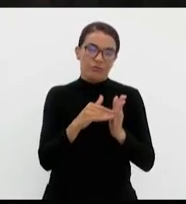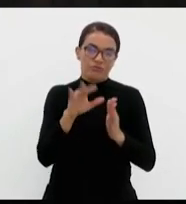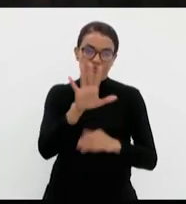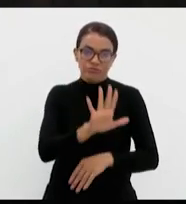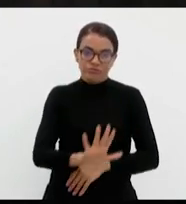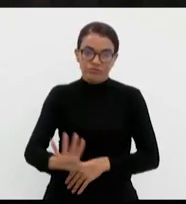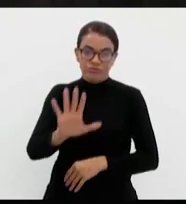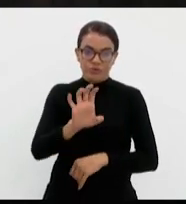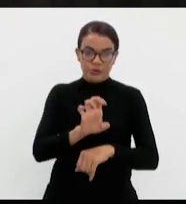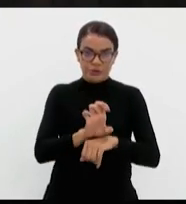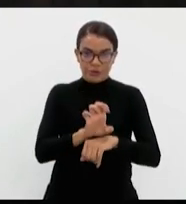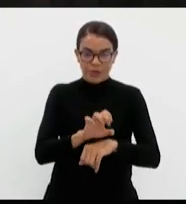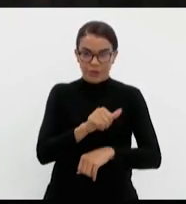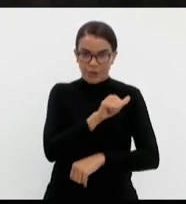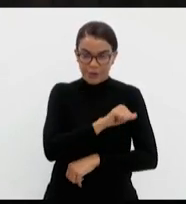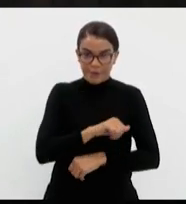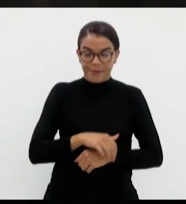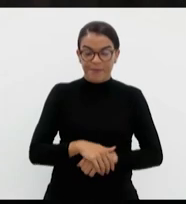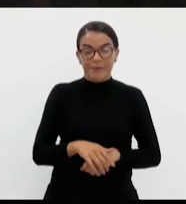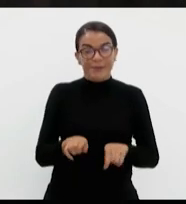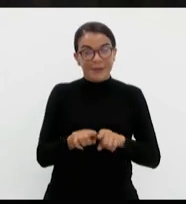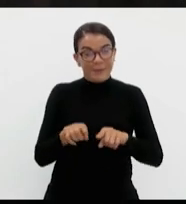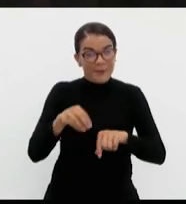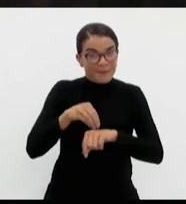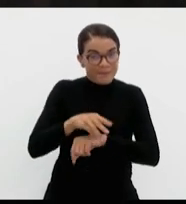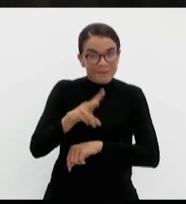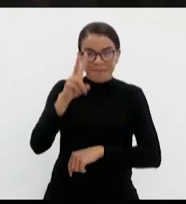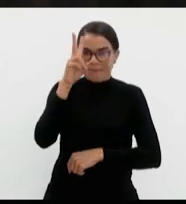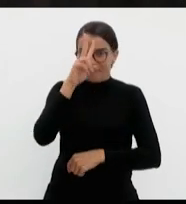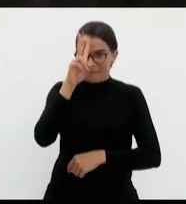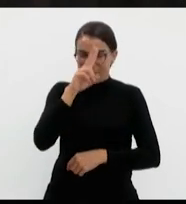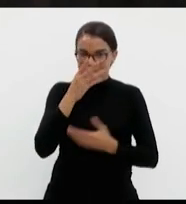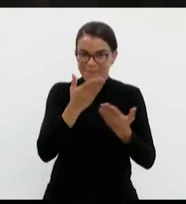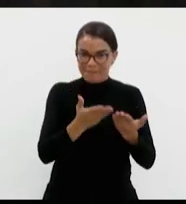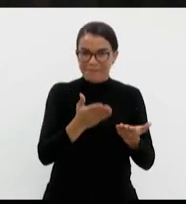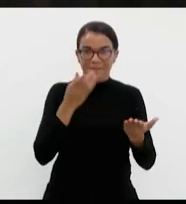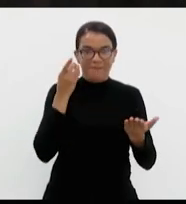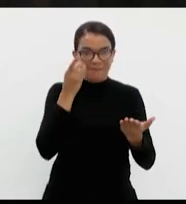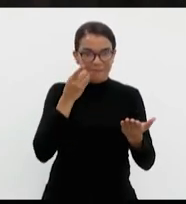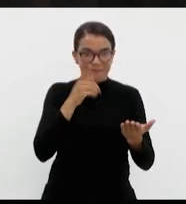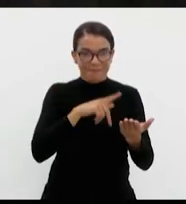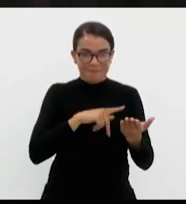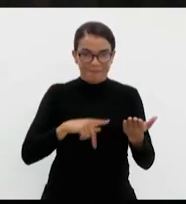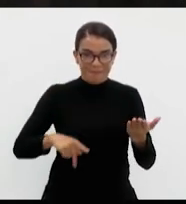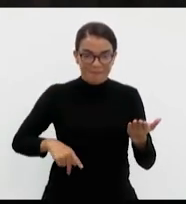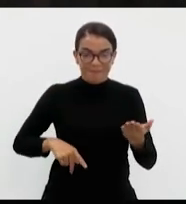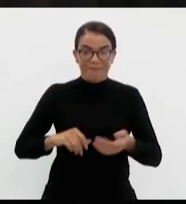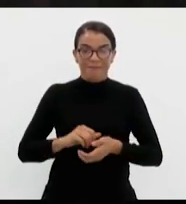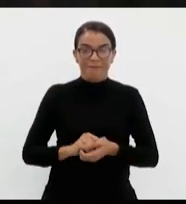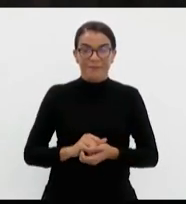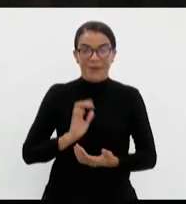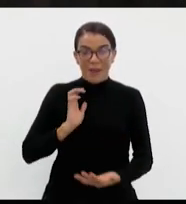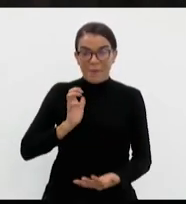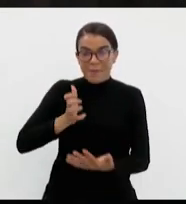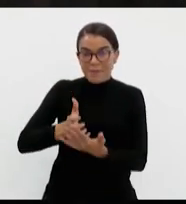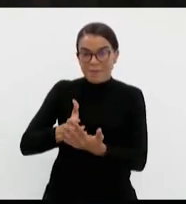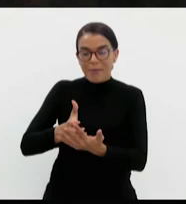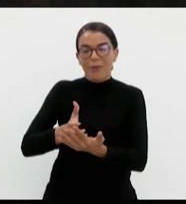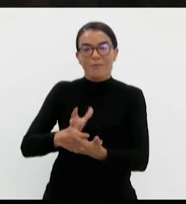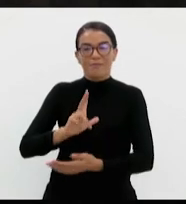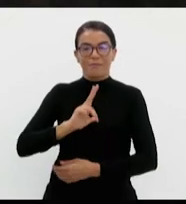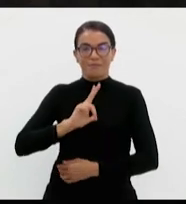Rio de Janeiro. Há de lembrar, Vossa Excelência, que a privatização da